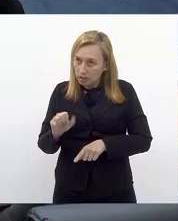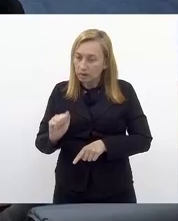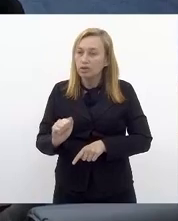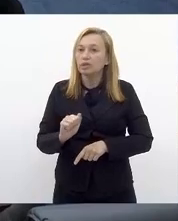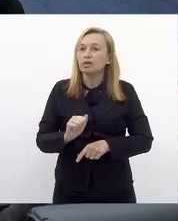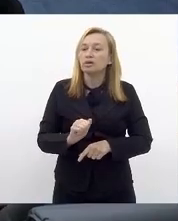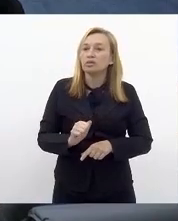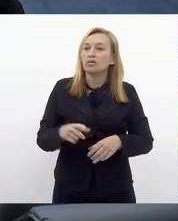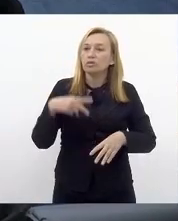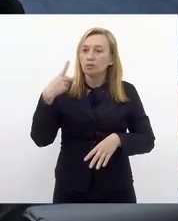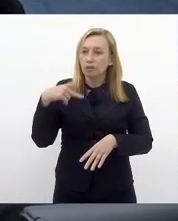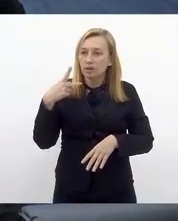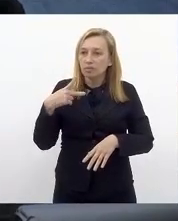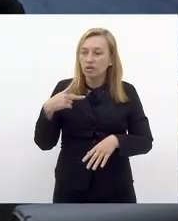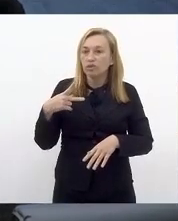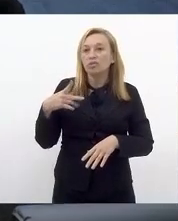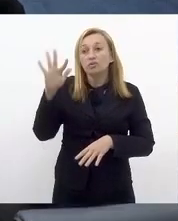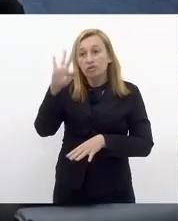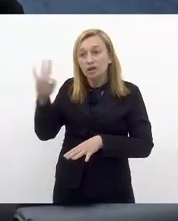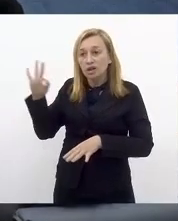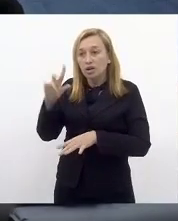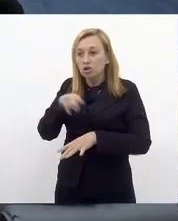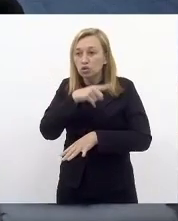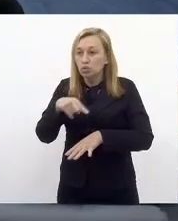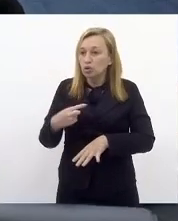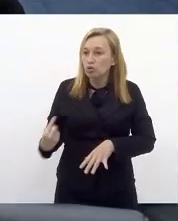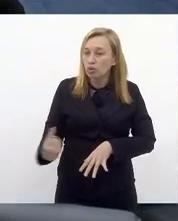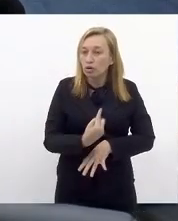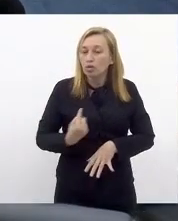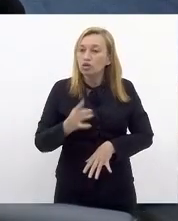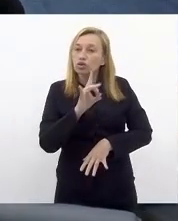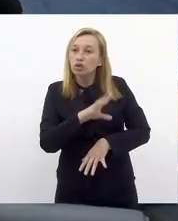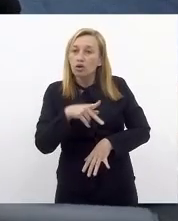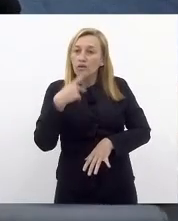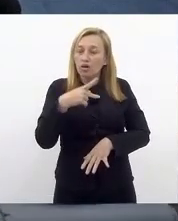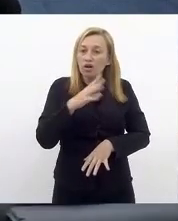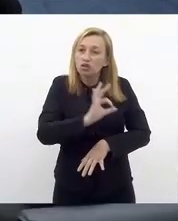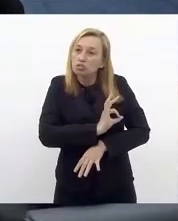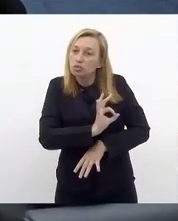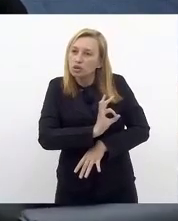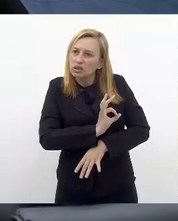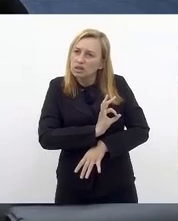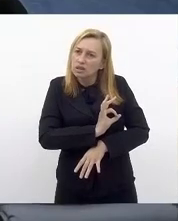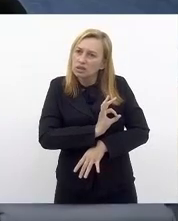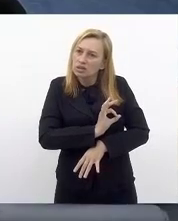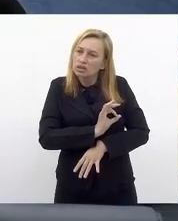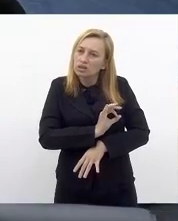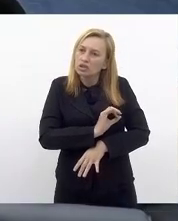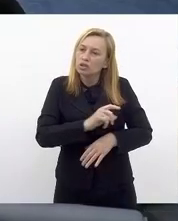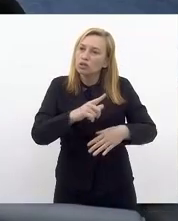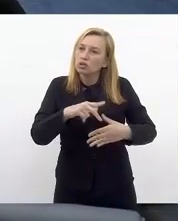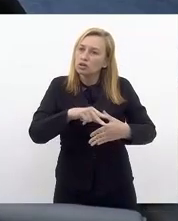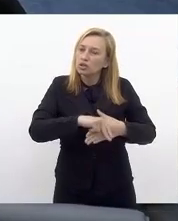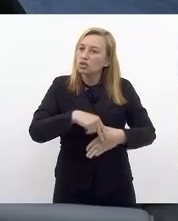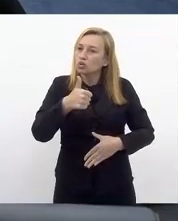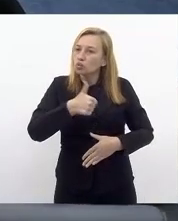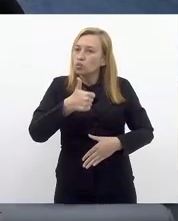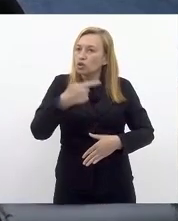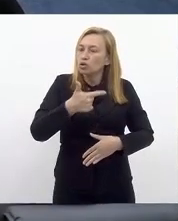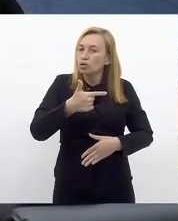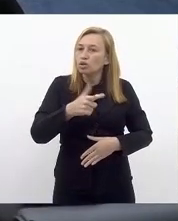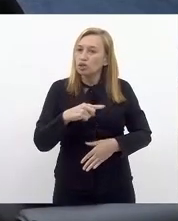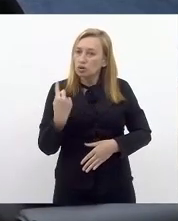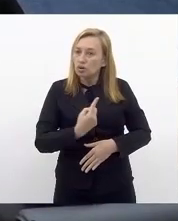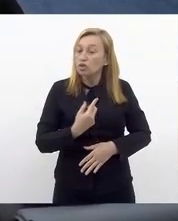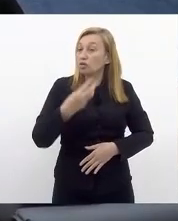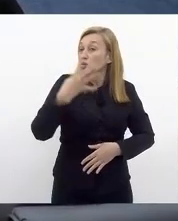ah o Parlamento Federal resolvemos excluir porque eles só menciona Os policiais dos incisos 1 e 2 nós estamos